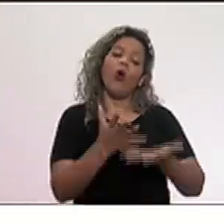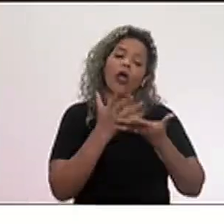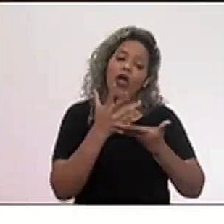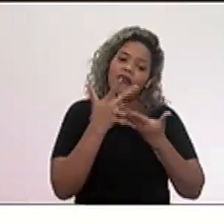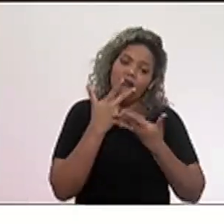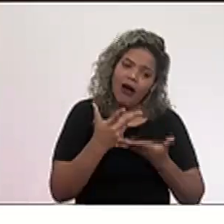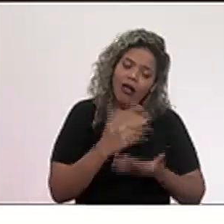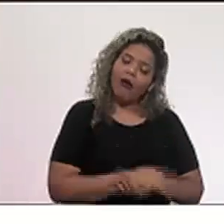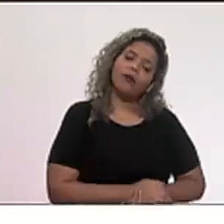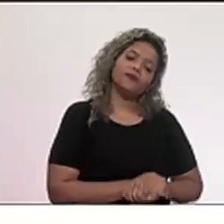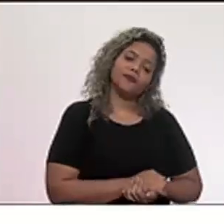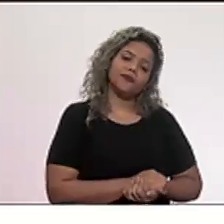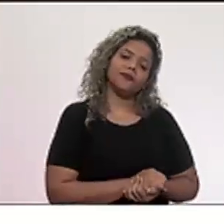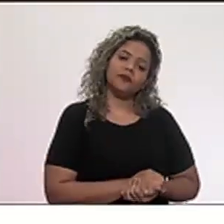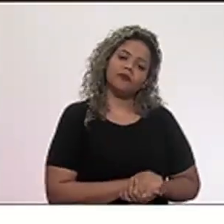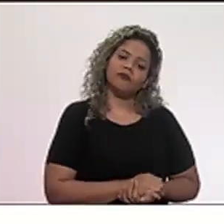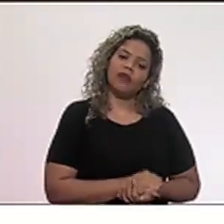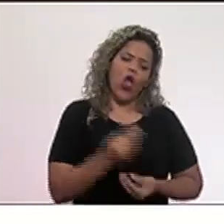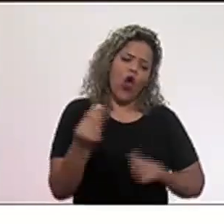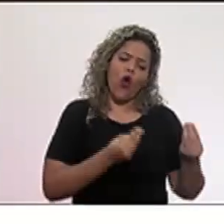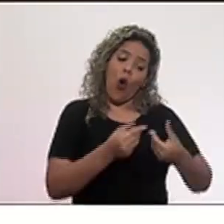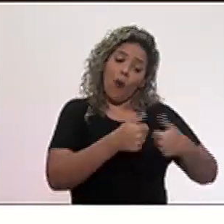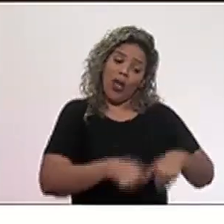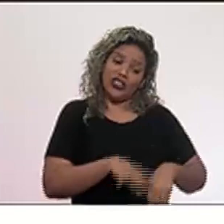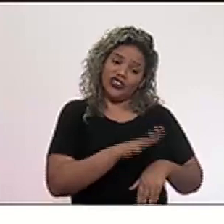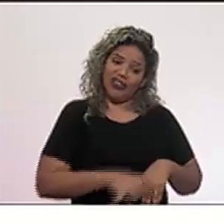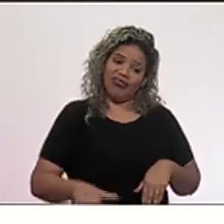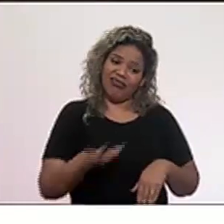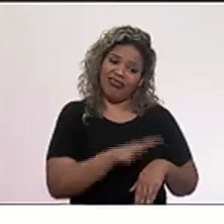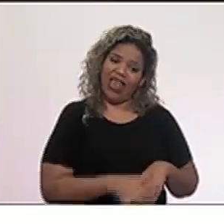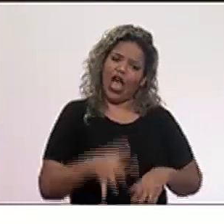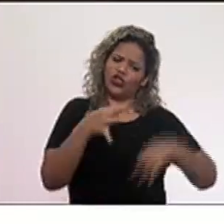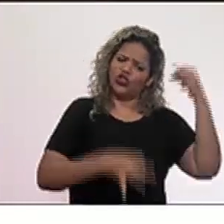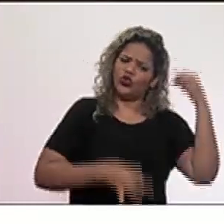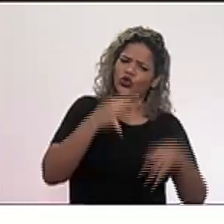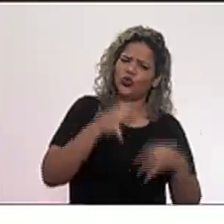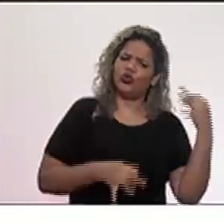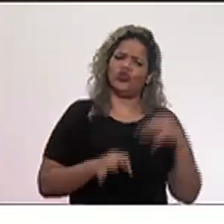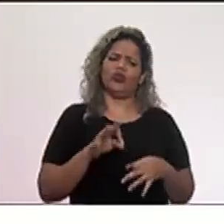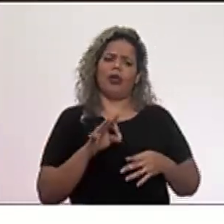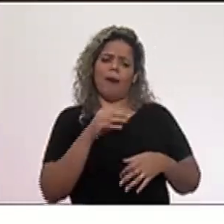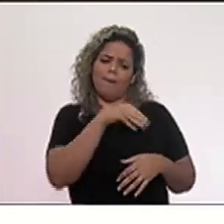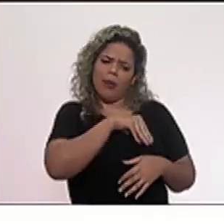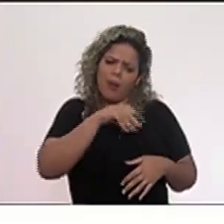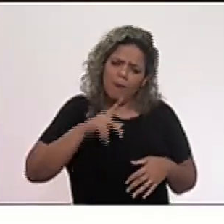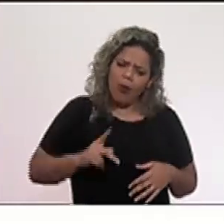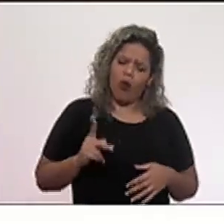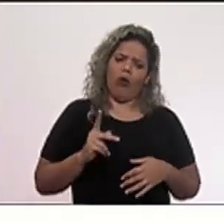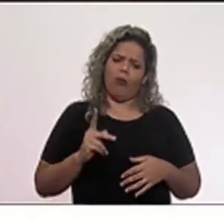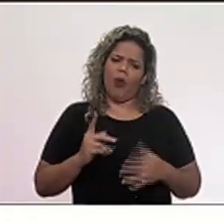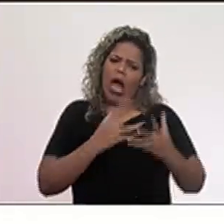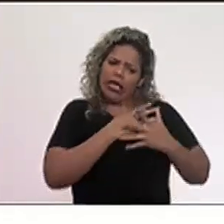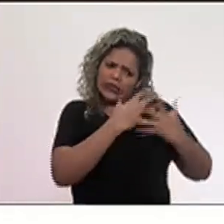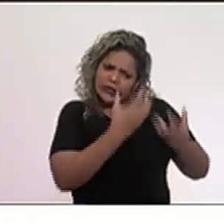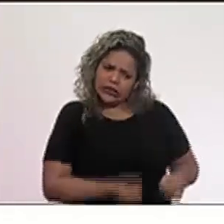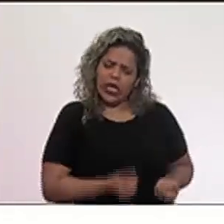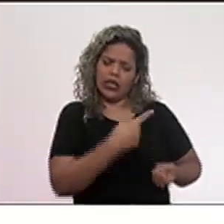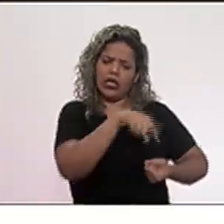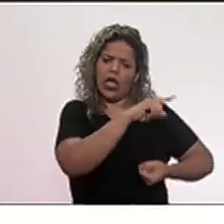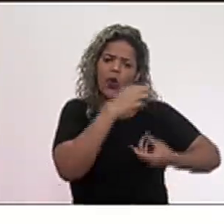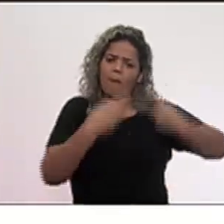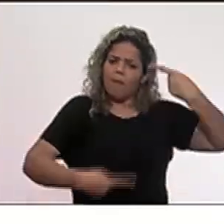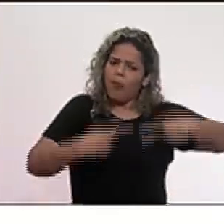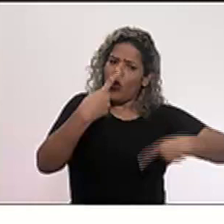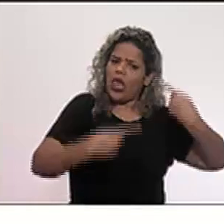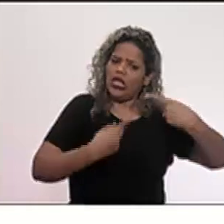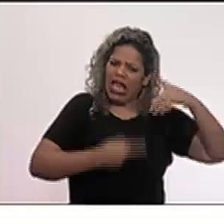dizer que, da forma que está o Judiciário, com o Ministério Público, adotando esse tipo de medidas e a política